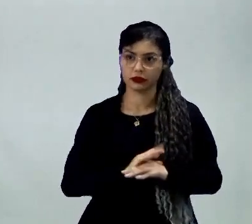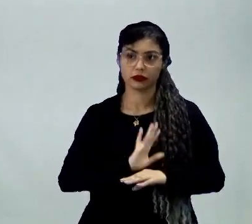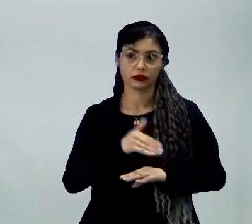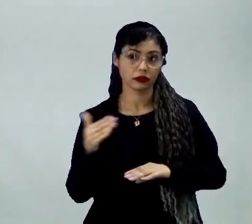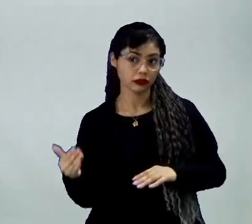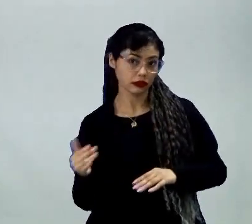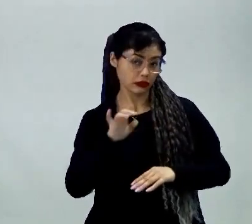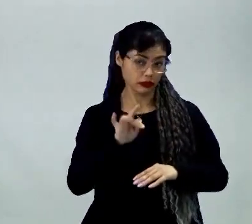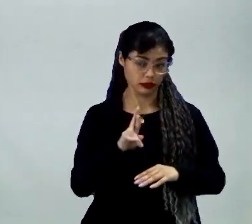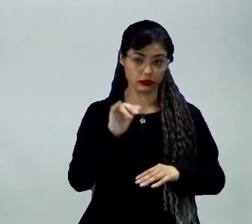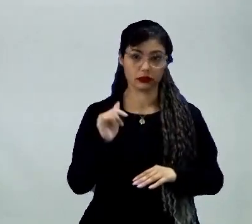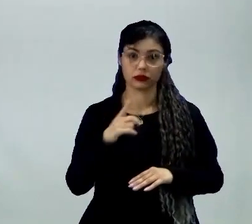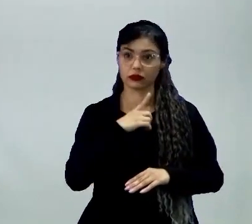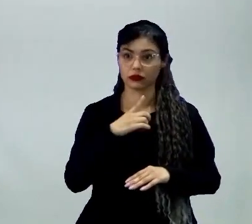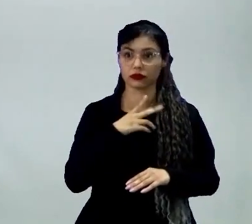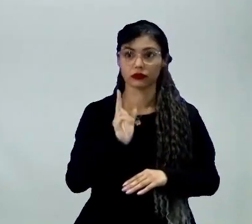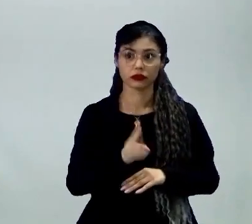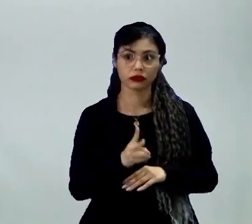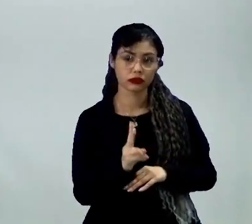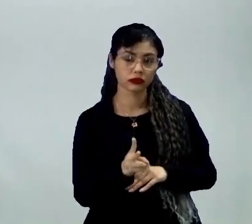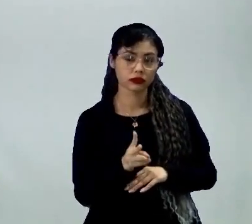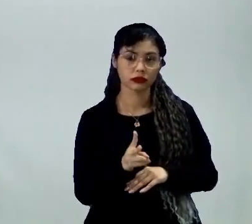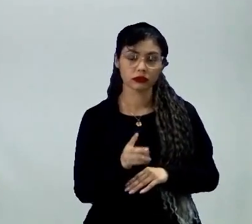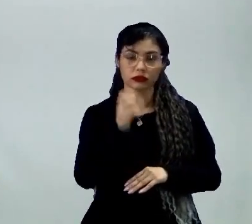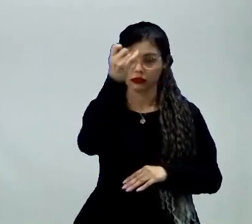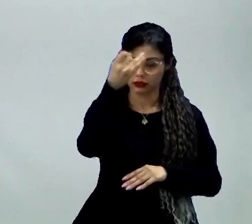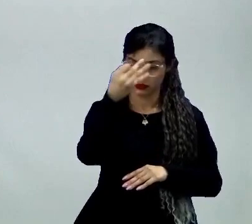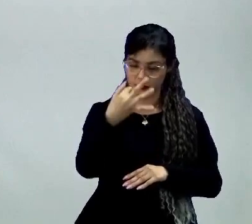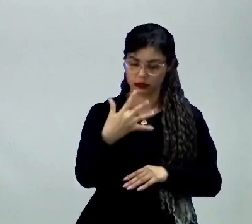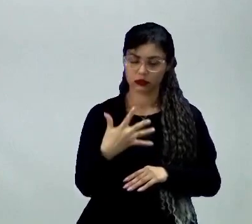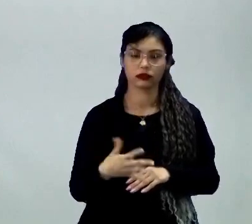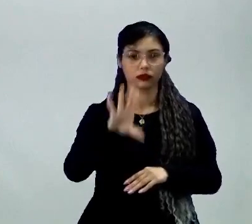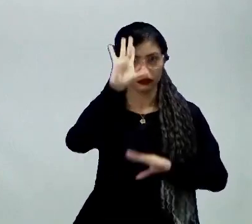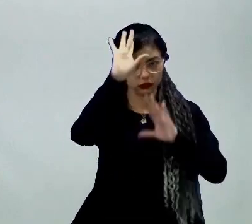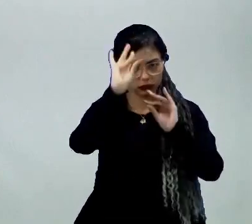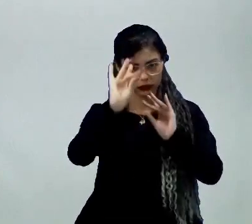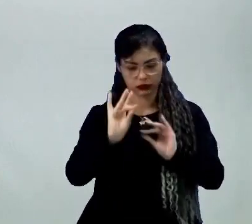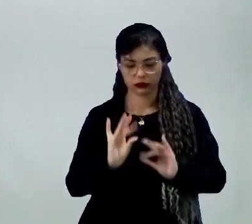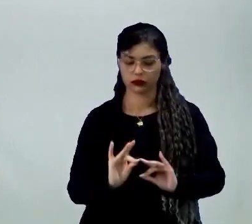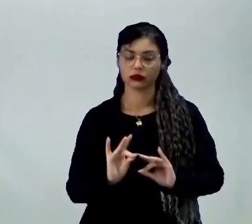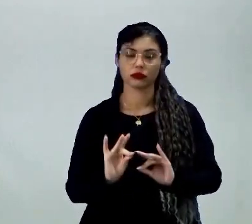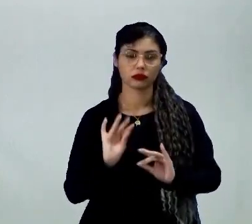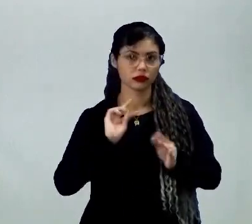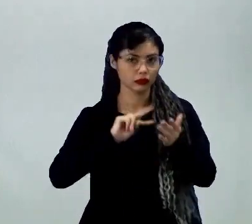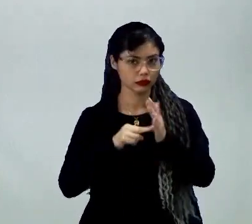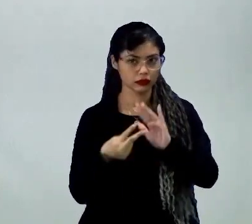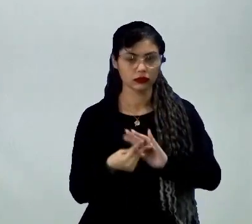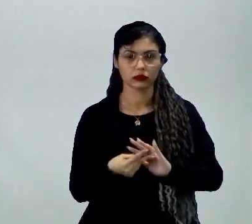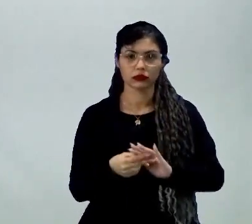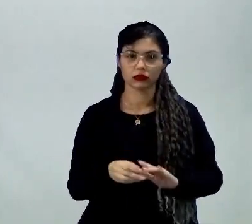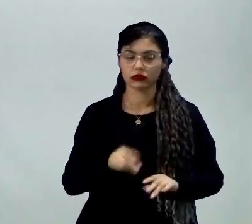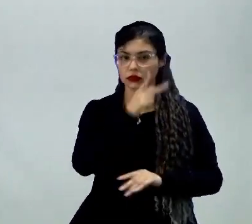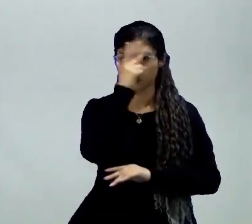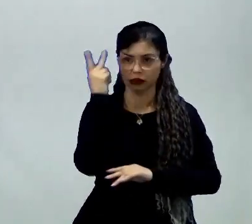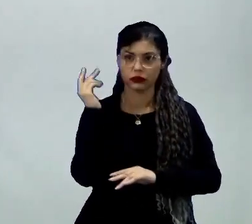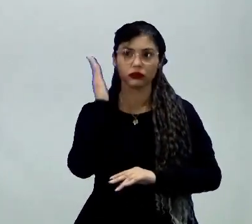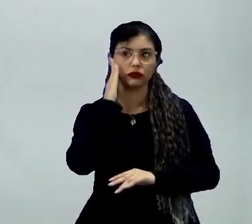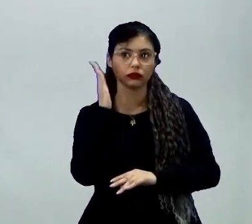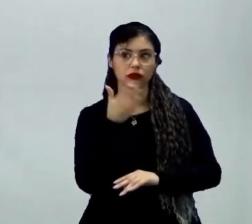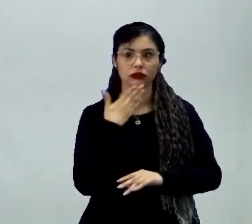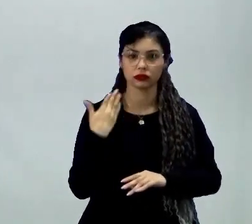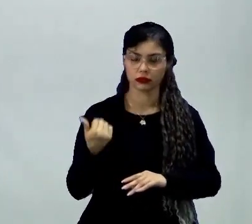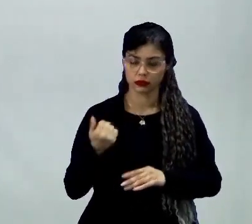quando é na enciclopédia, não, vai estar ali um breve relato explicando o que significa, para que a pessoa